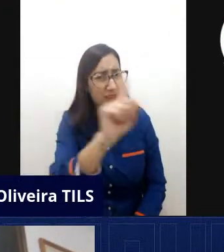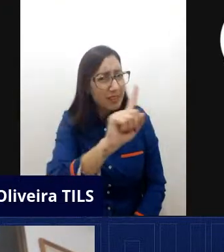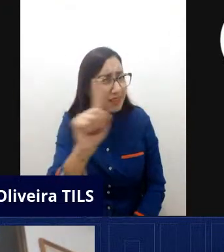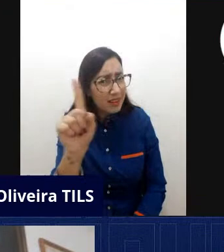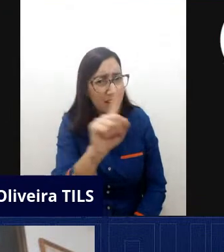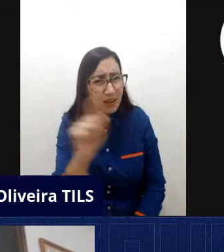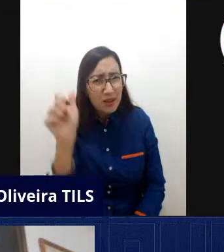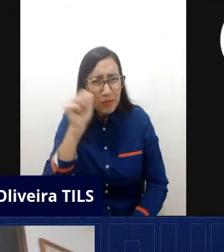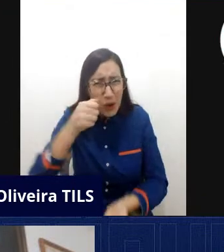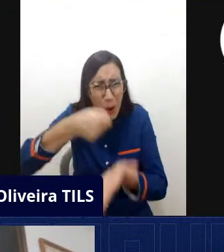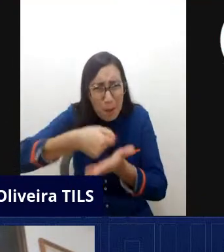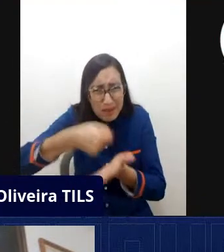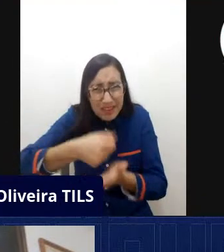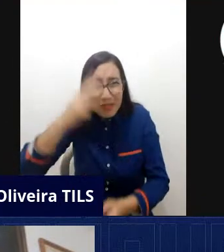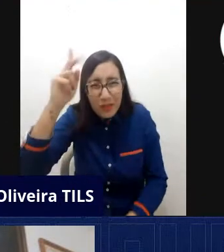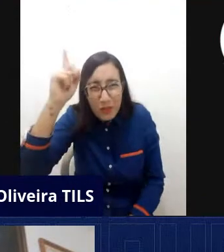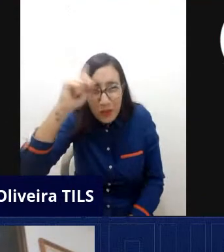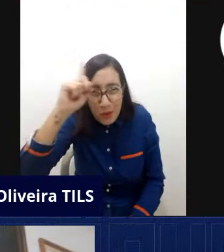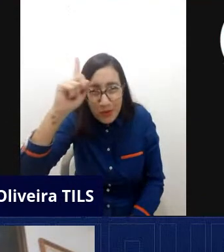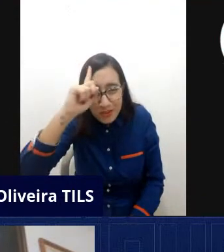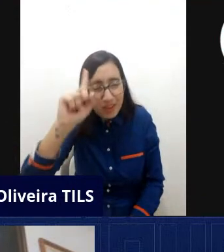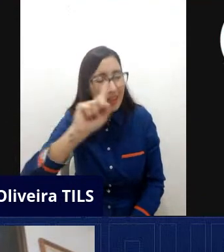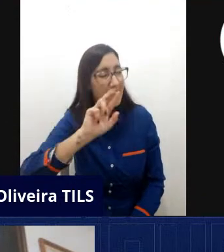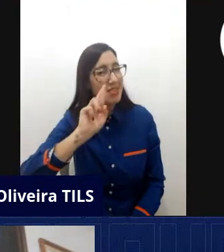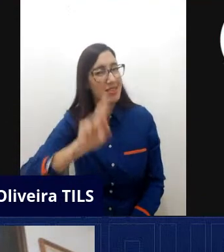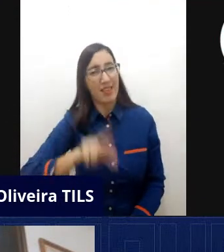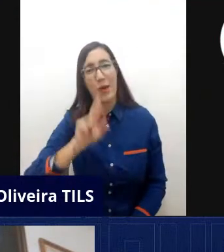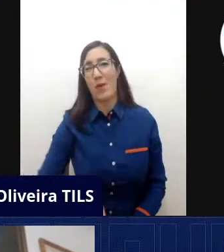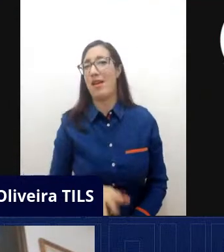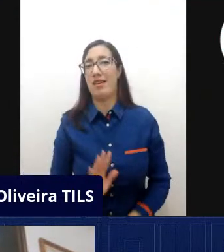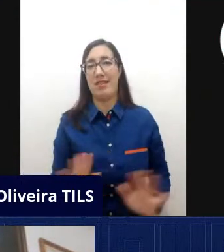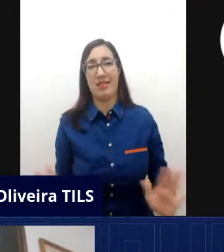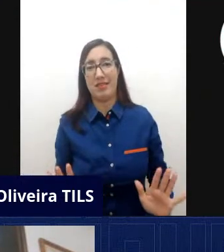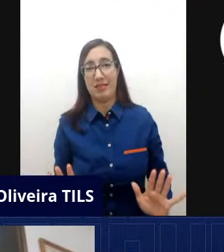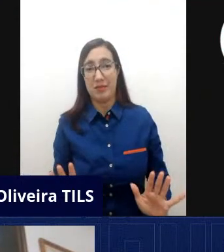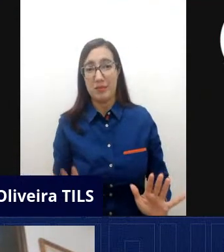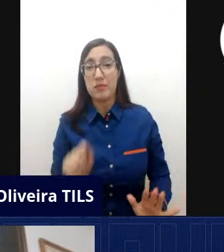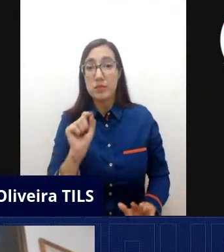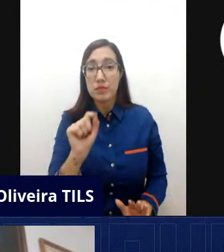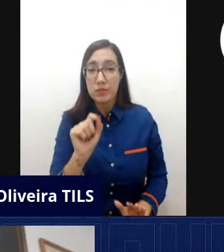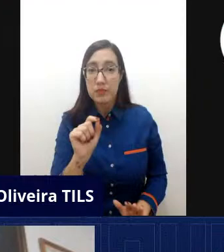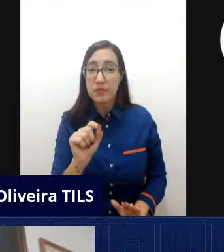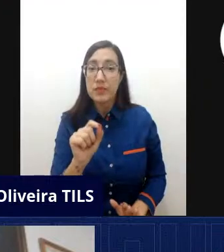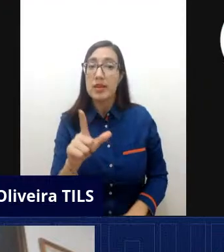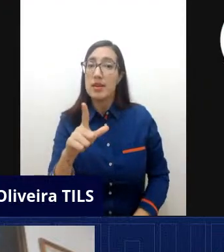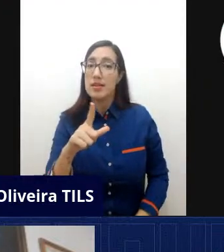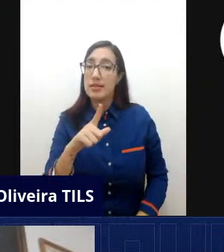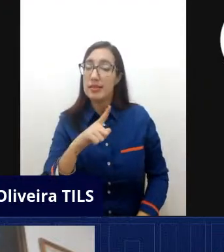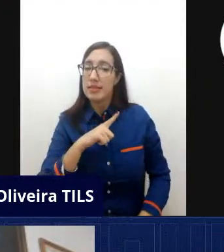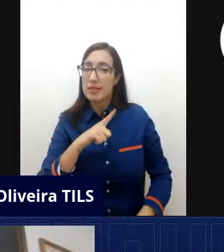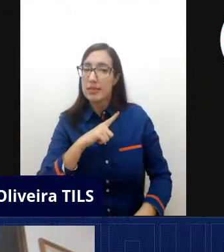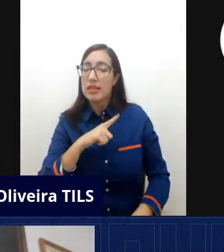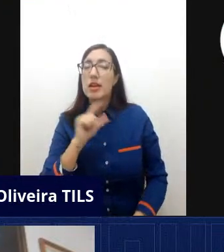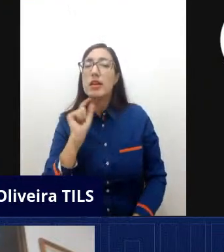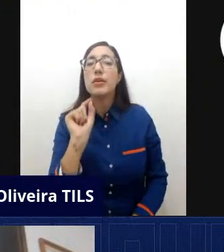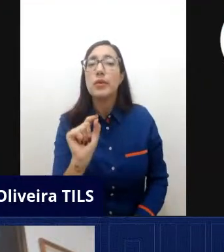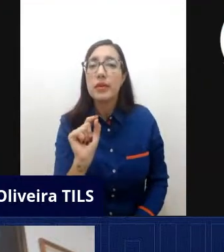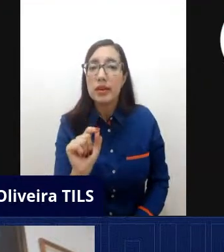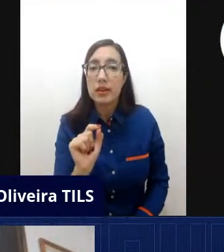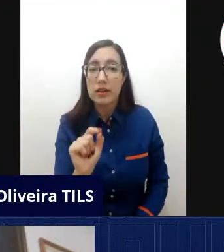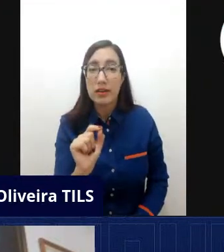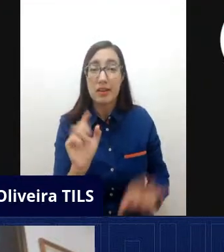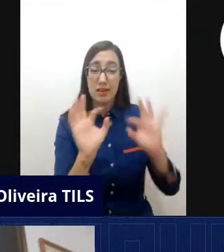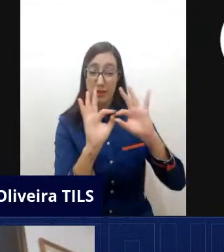só de limpar a casa, a gente está falando de um conjunto de atividades que é feita desde da